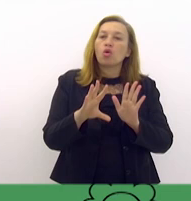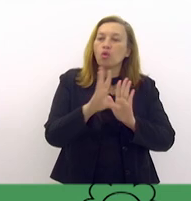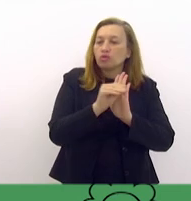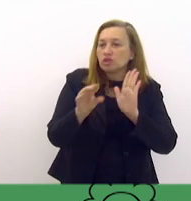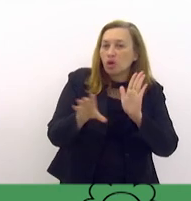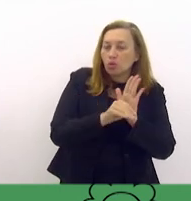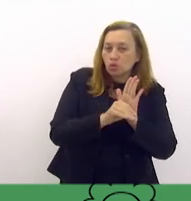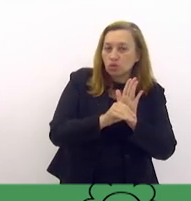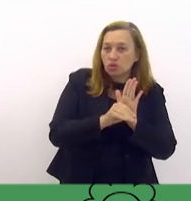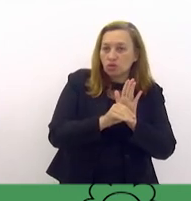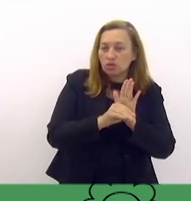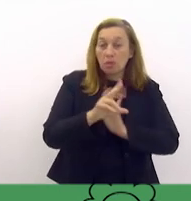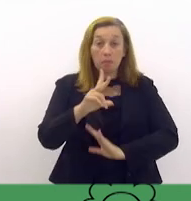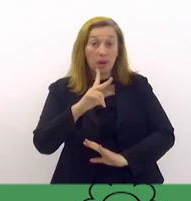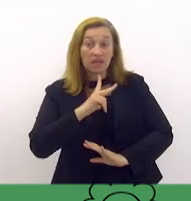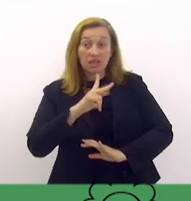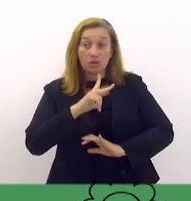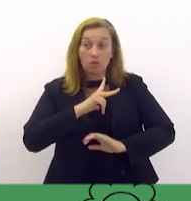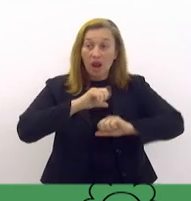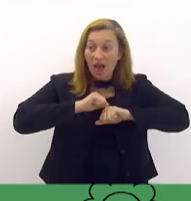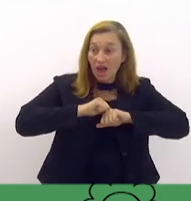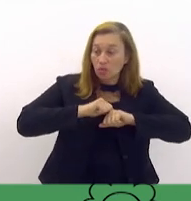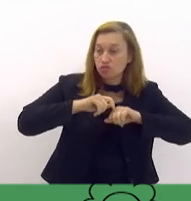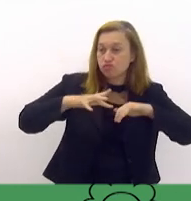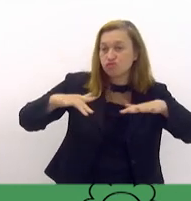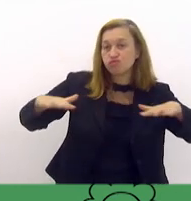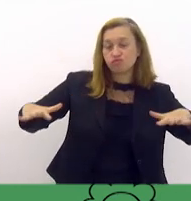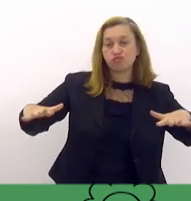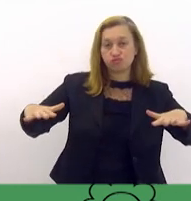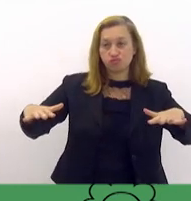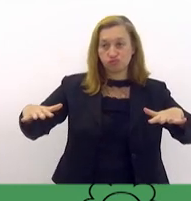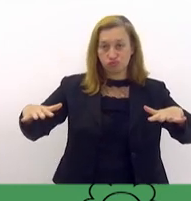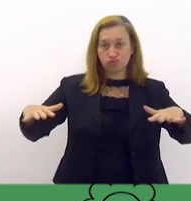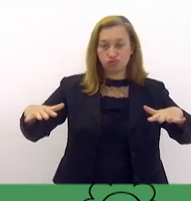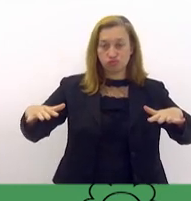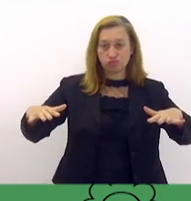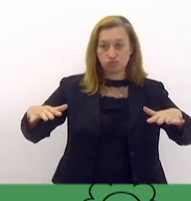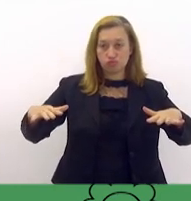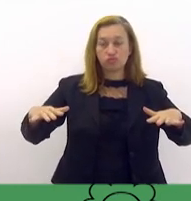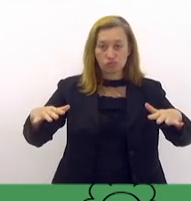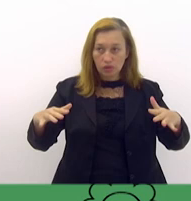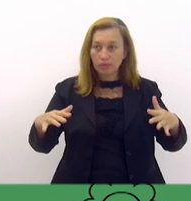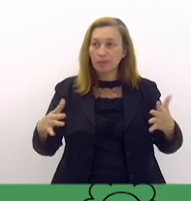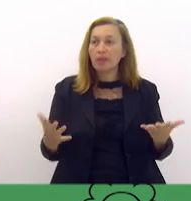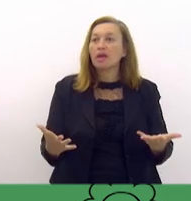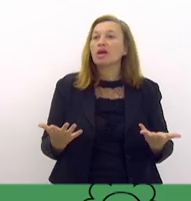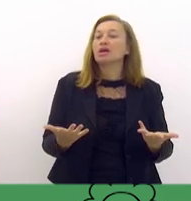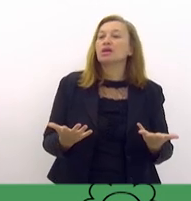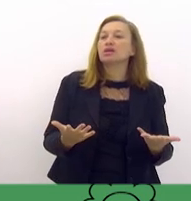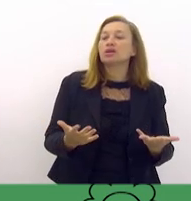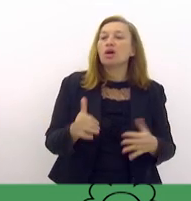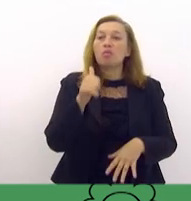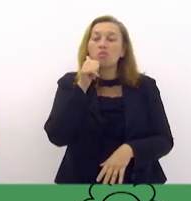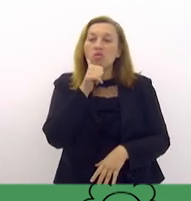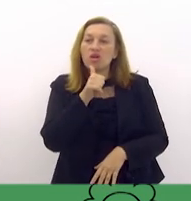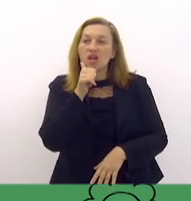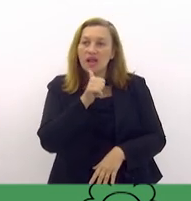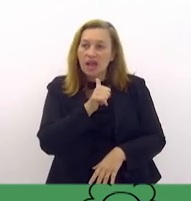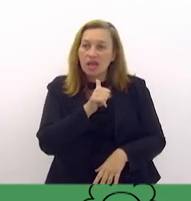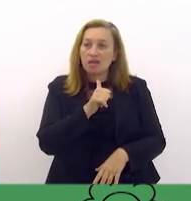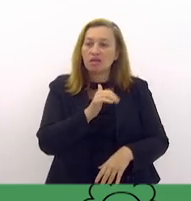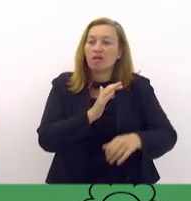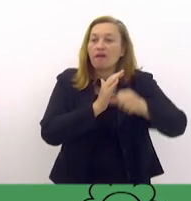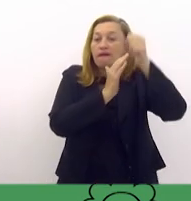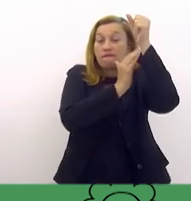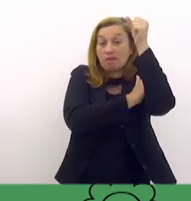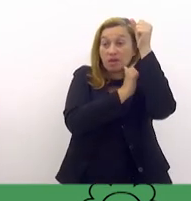com mulheres que têm alguma atuação pública, mulheres que são ativistas, que são feministas. A gente teve